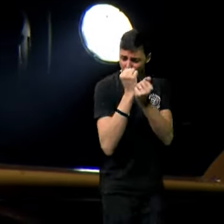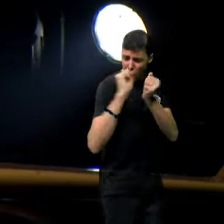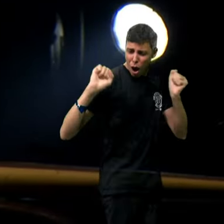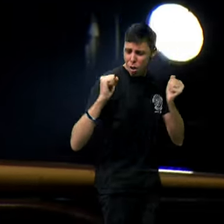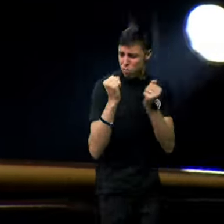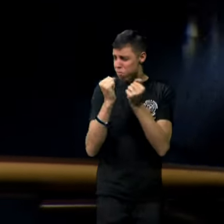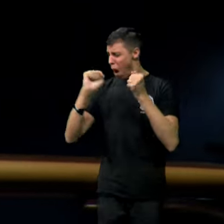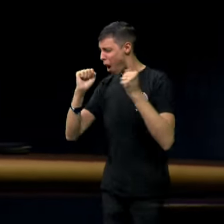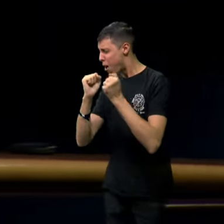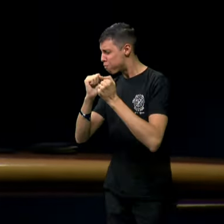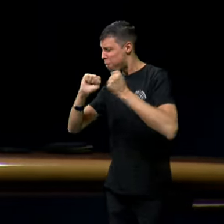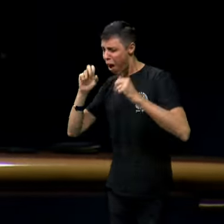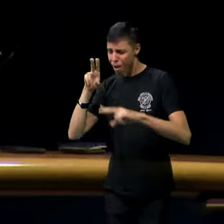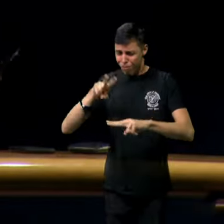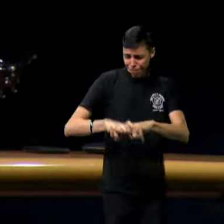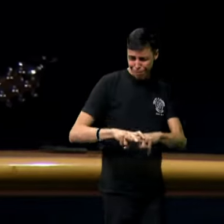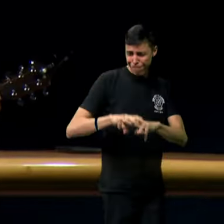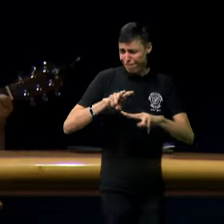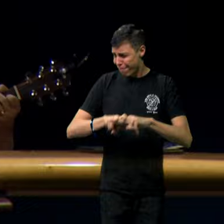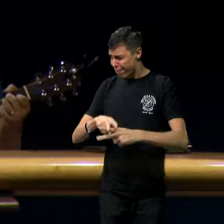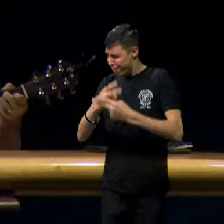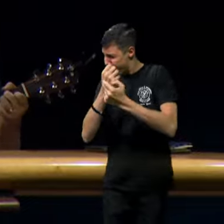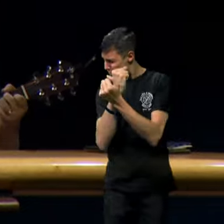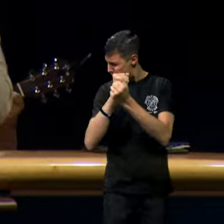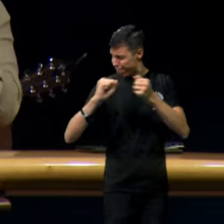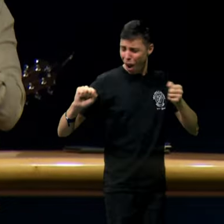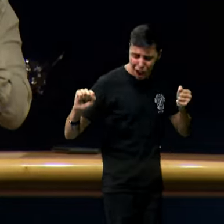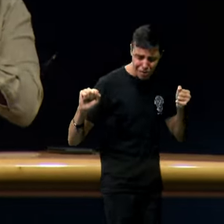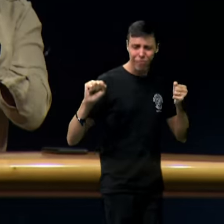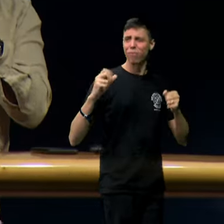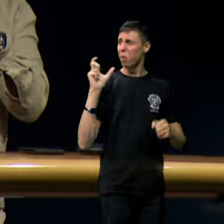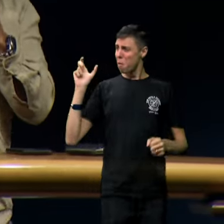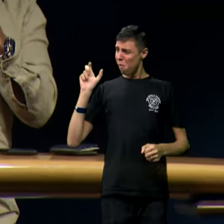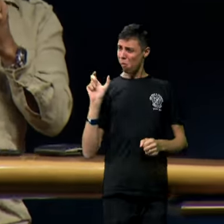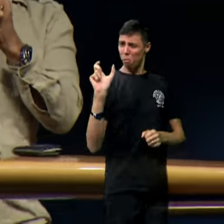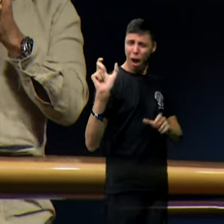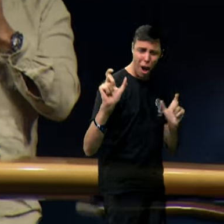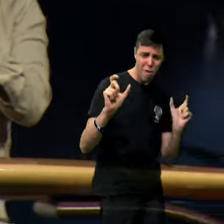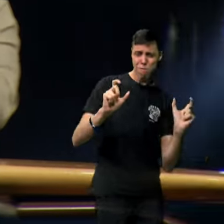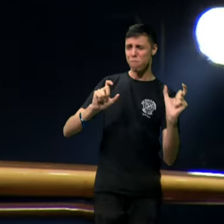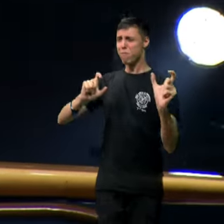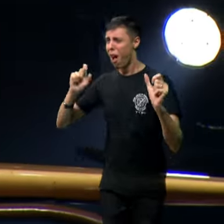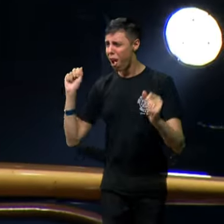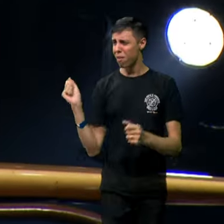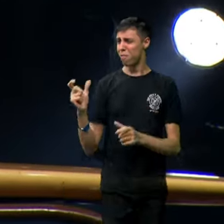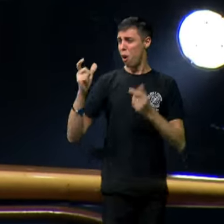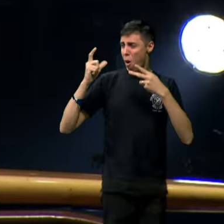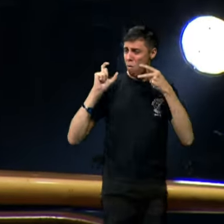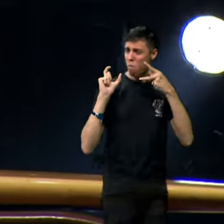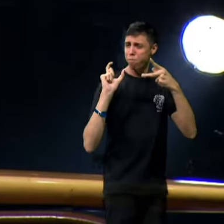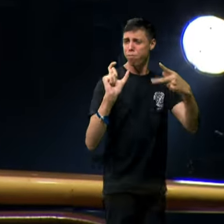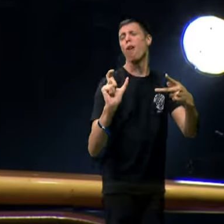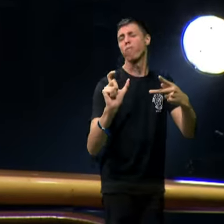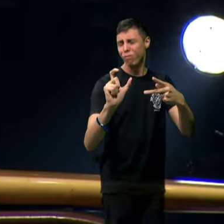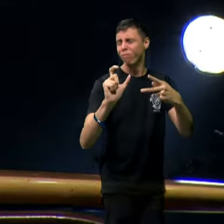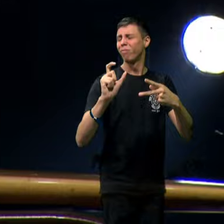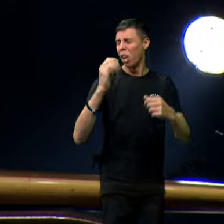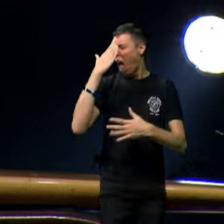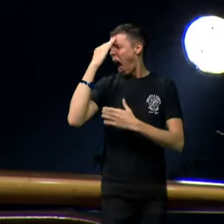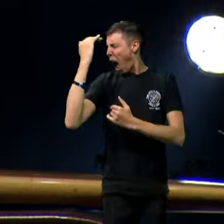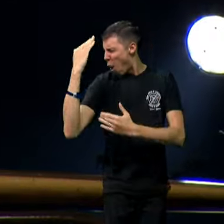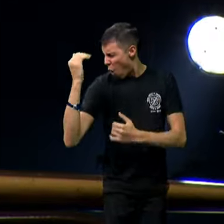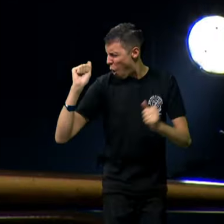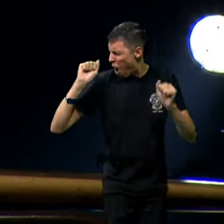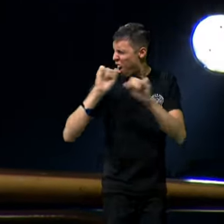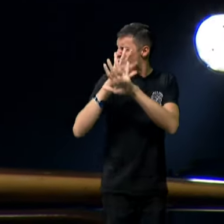libertando cativos, batizando com poder, dando palavras proféticas. Meu Deus, em nome de Jesus, a tua honra, a